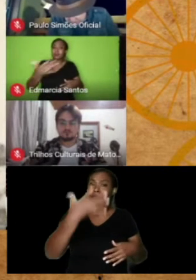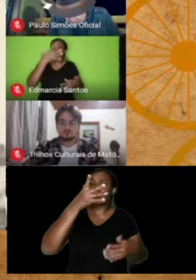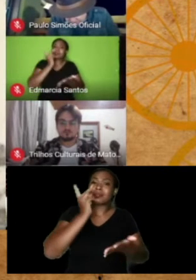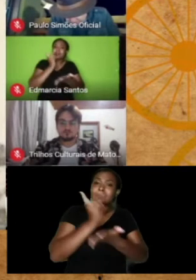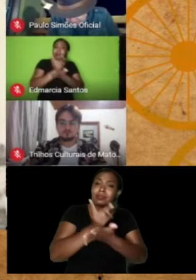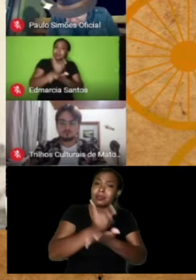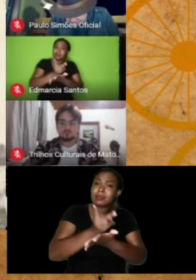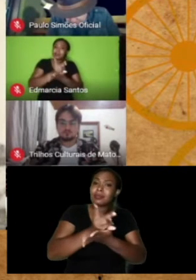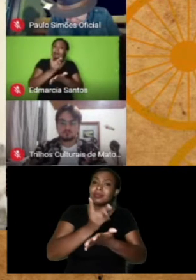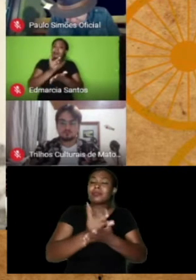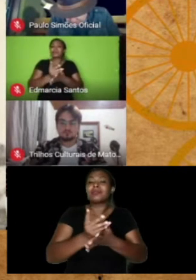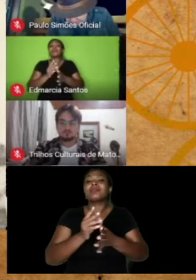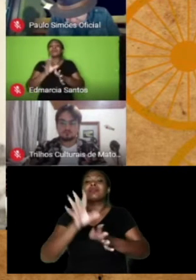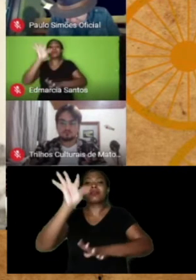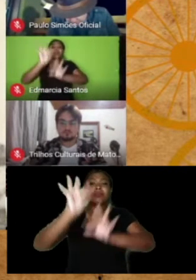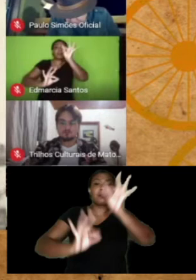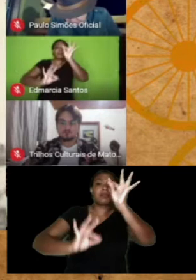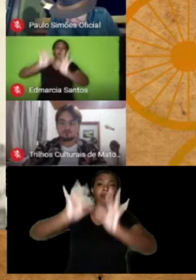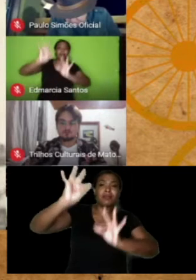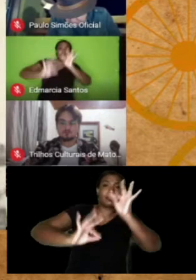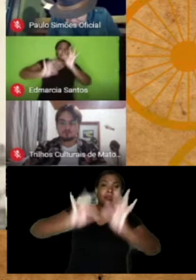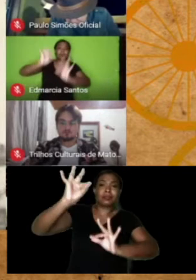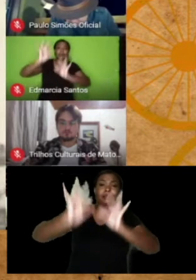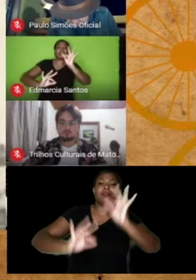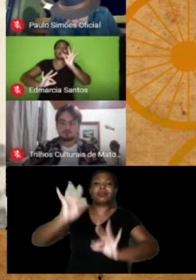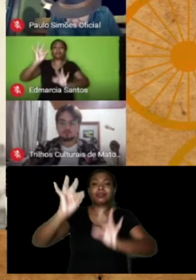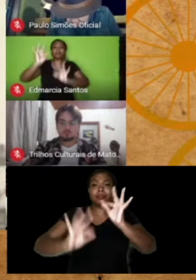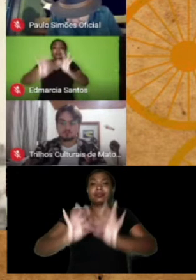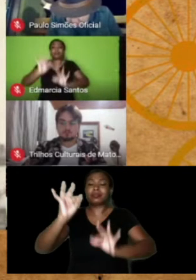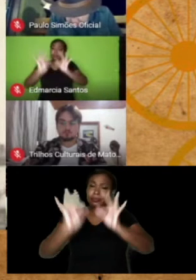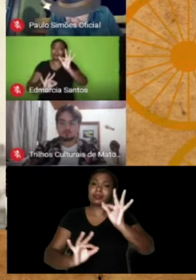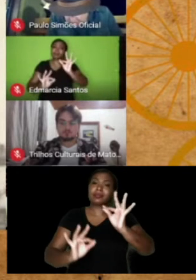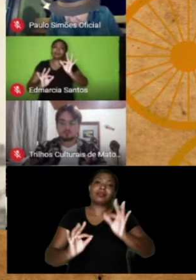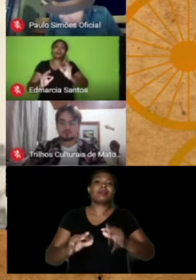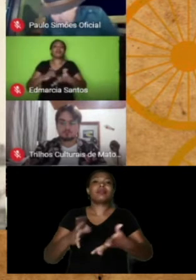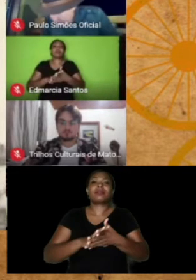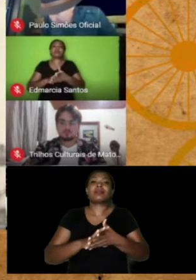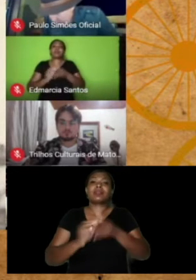sempre essa nova reformação, essa nova refábrica que faz com que